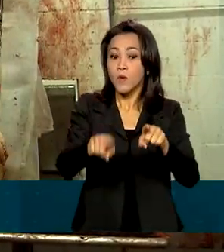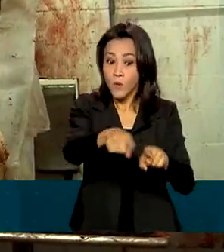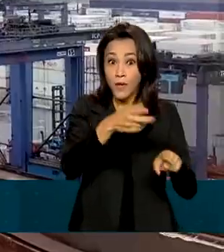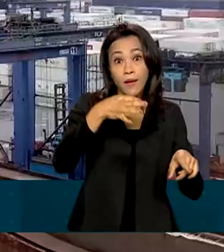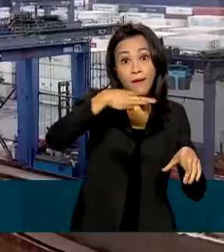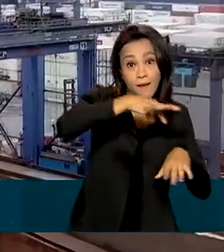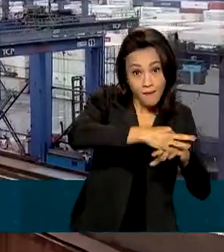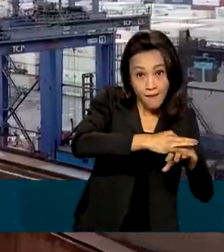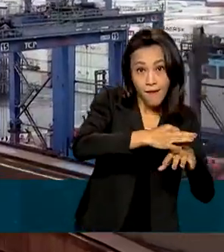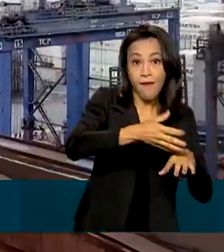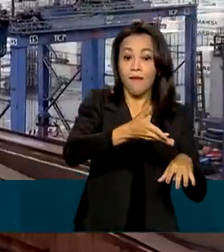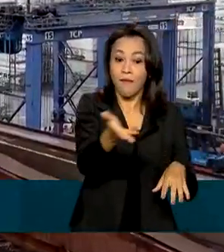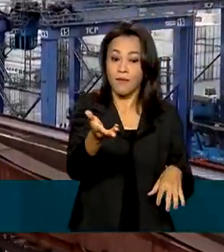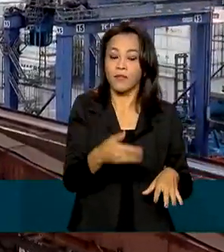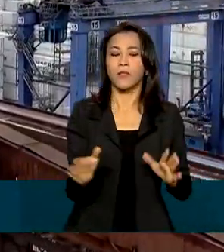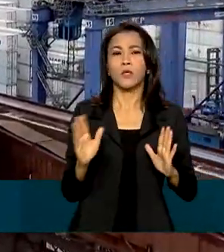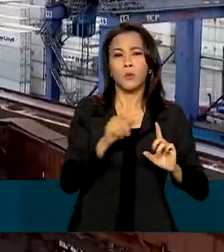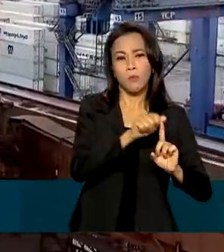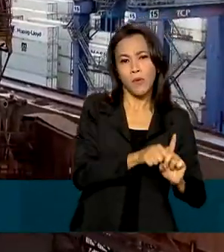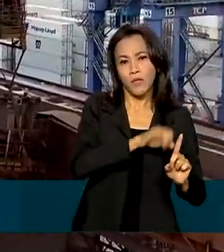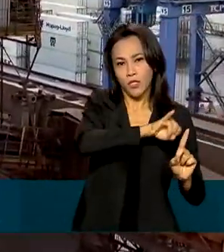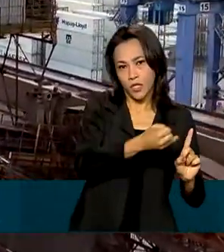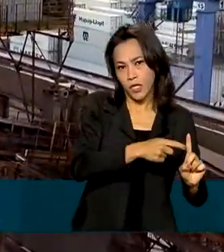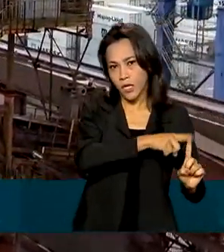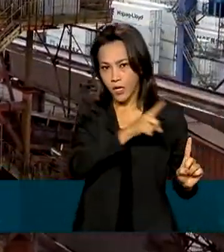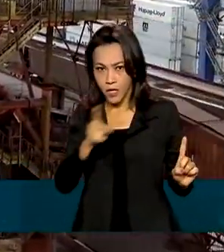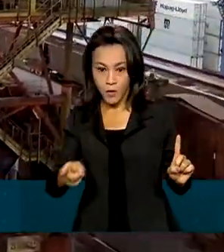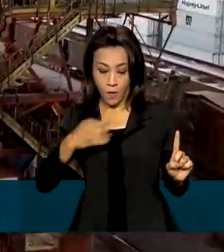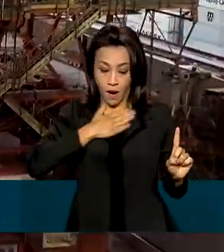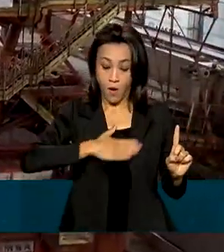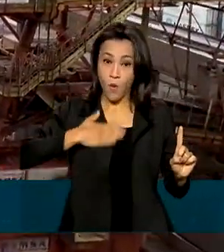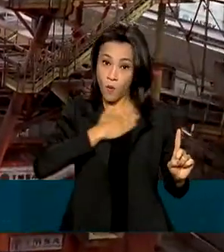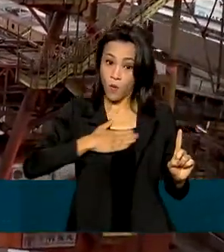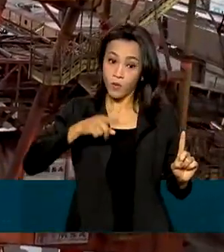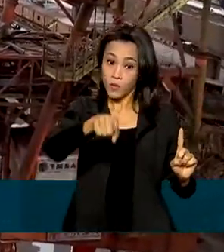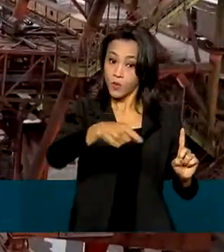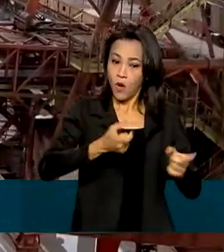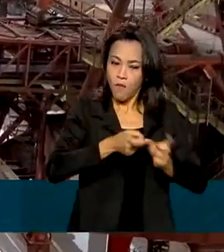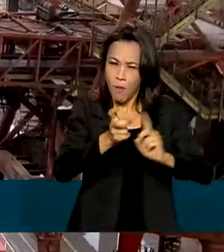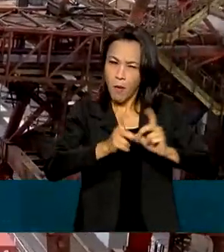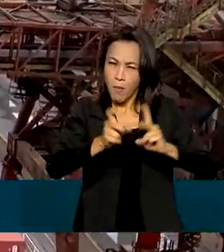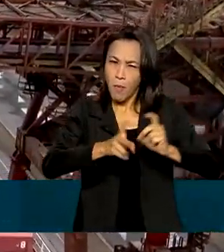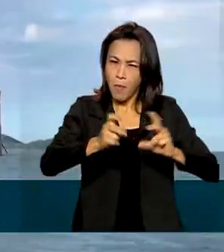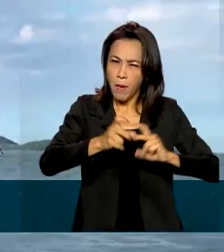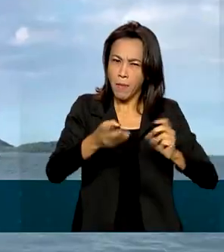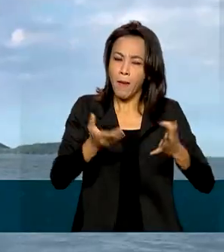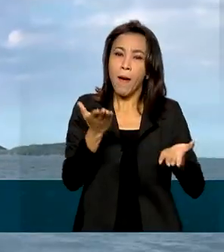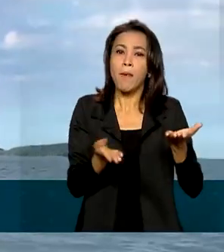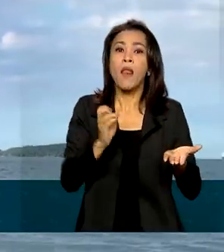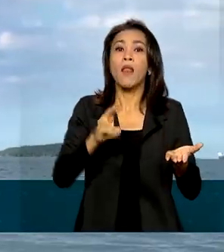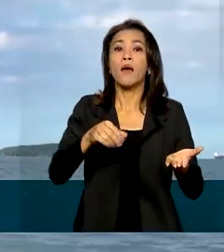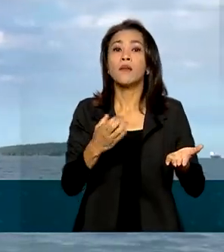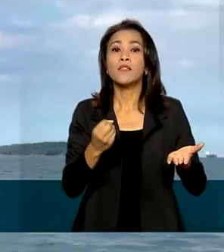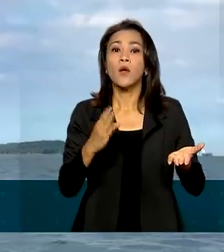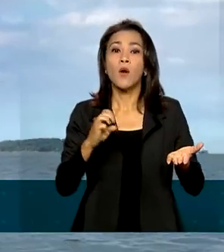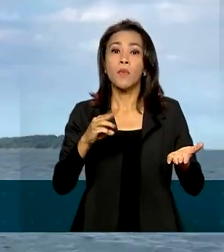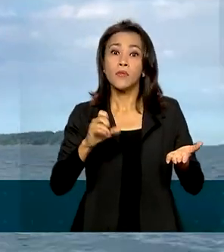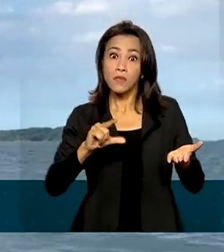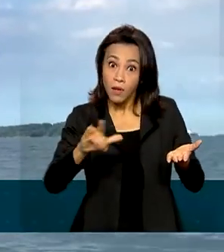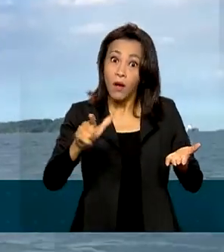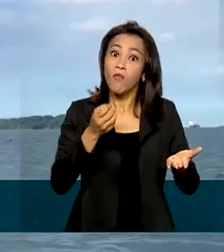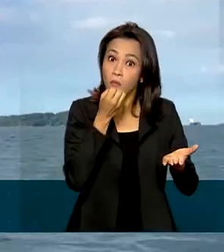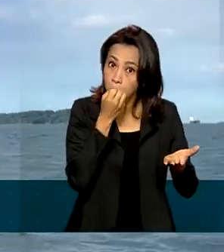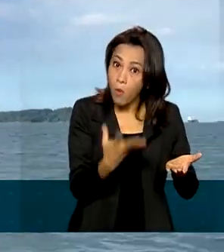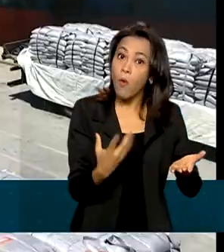bovina entre Janeiro e agosto deste ano a balança comercial também ficou favorável para o Brasil